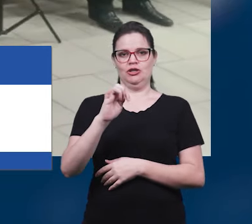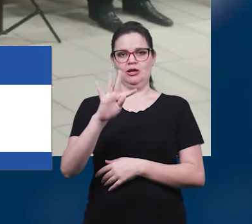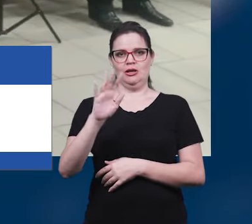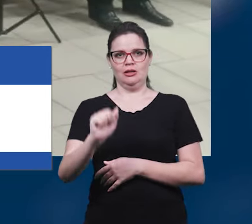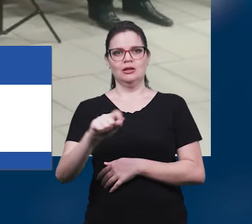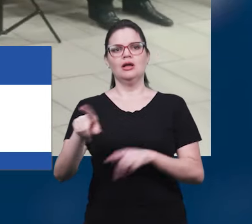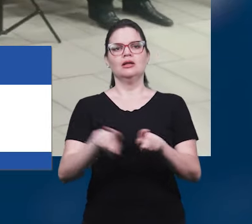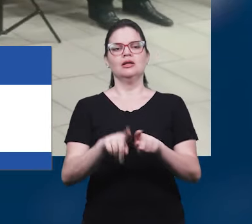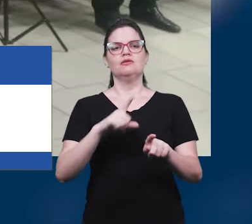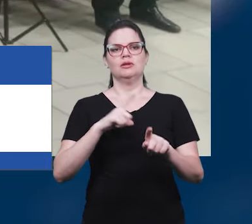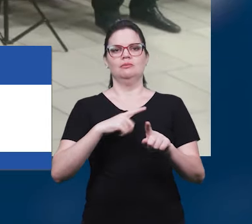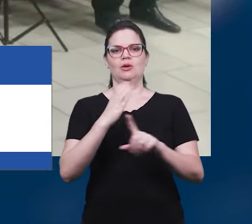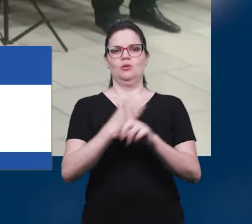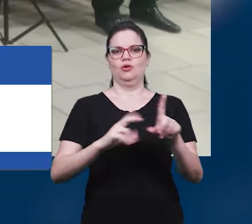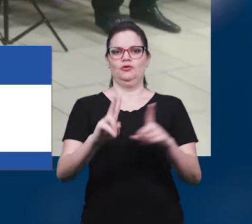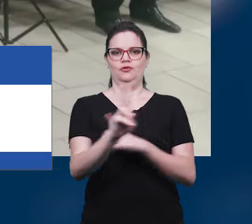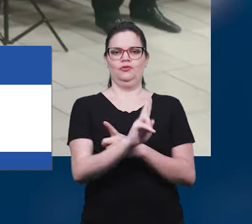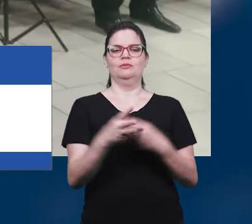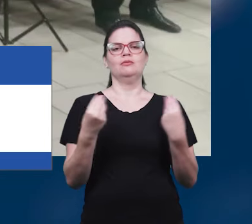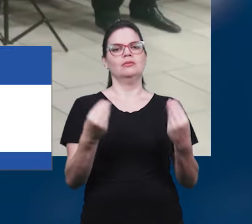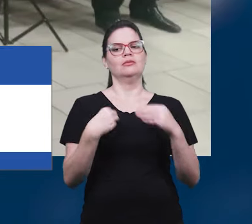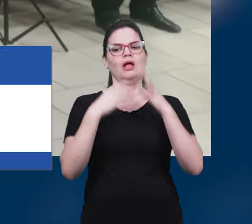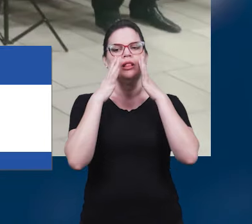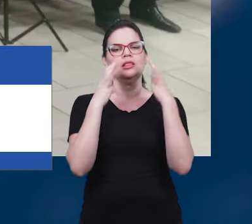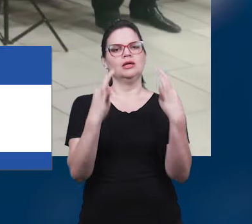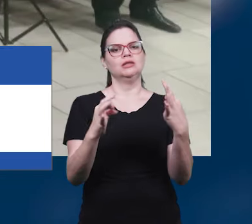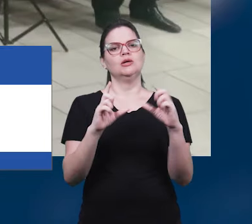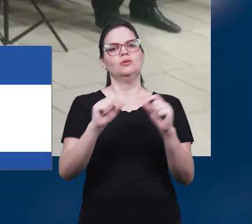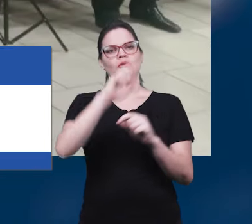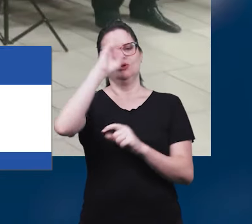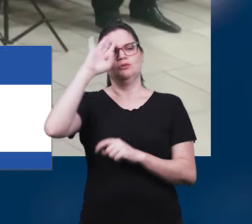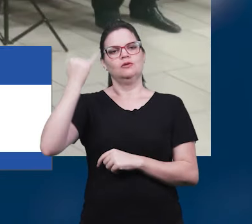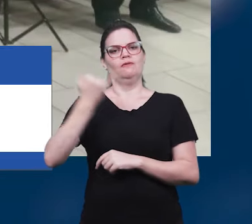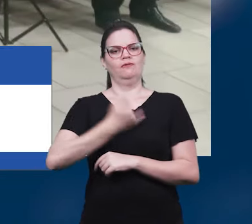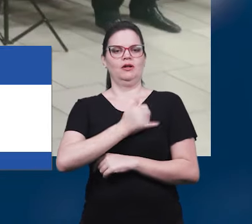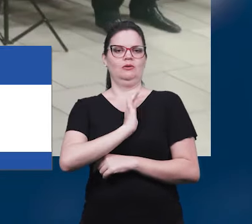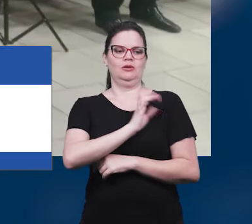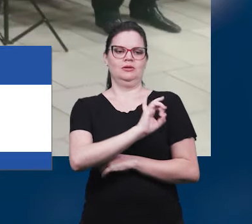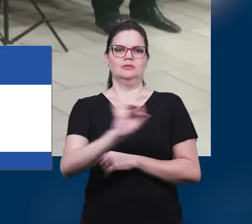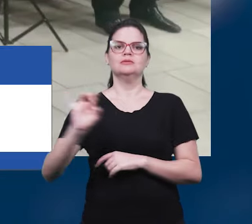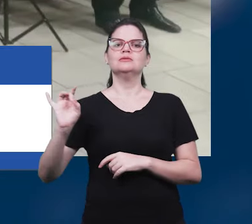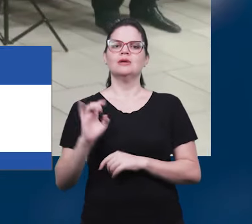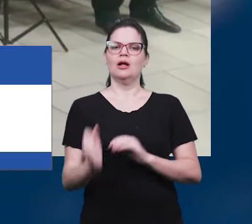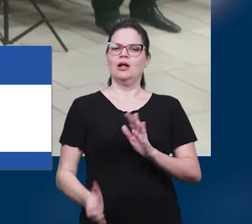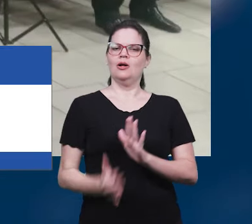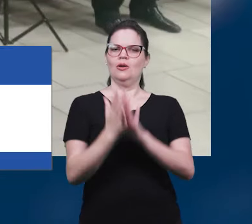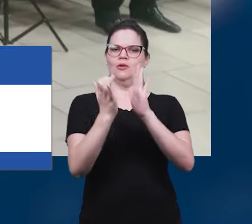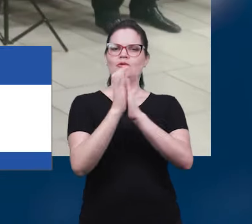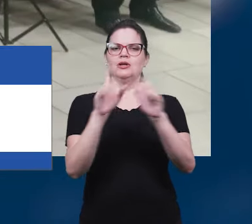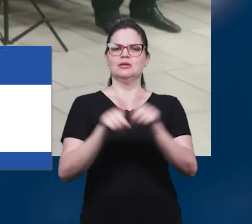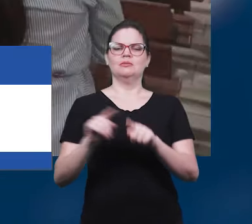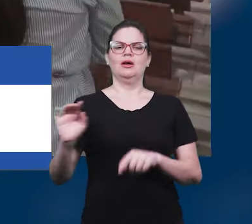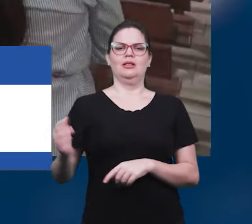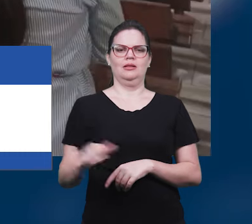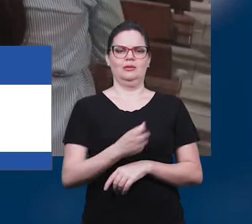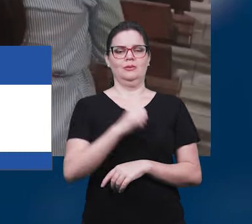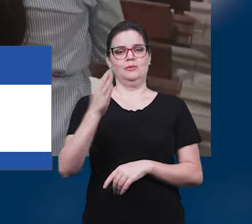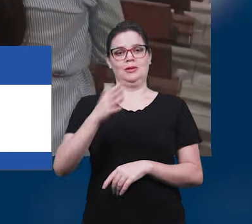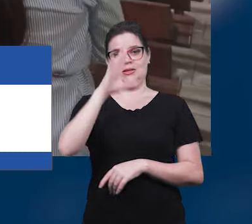reunida numa vigília para estar atenta à voz do senhor a falar aos seus corações louvores e adoração ao nosso